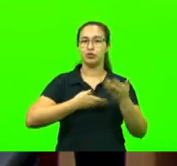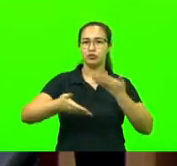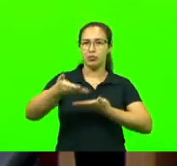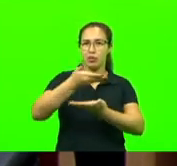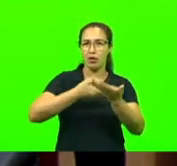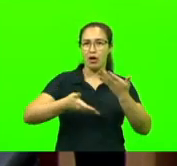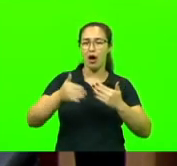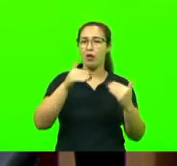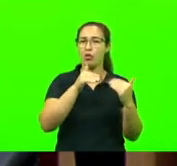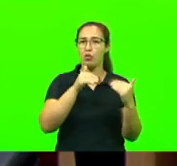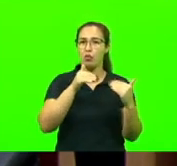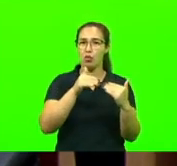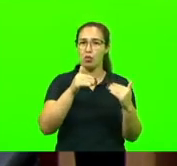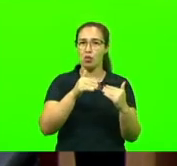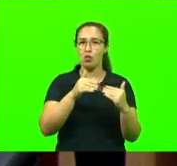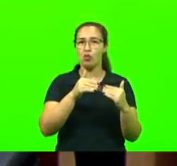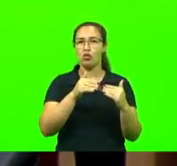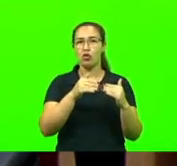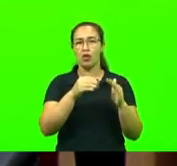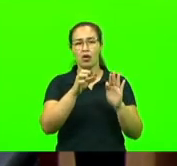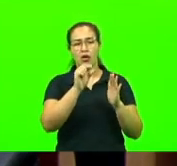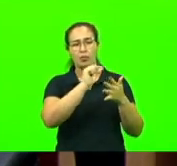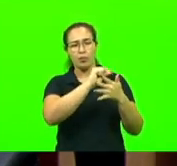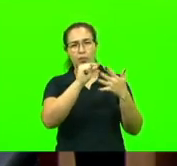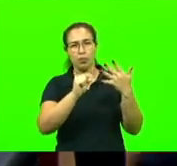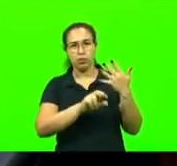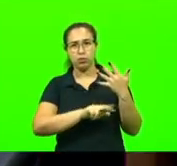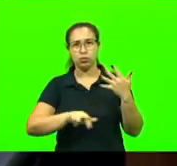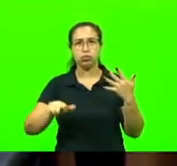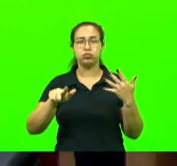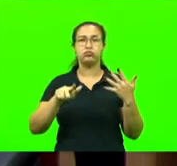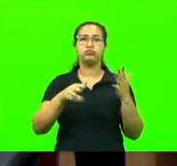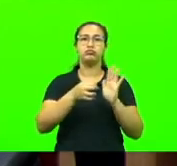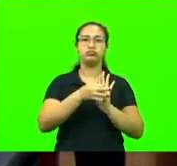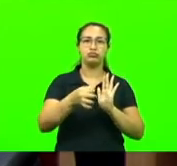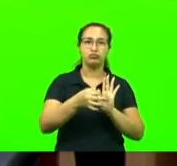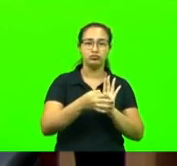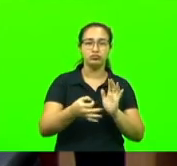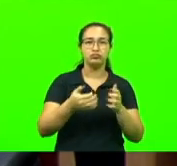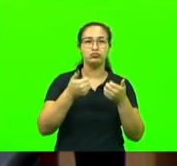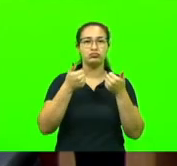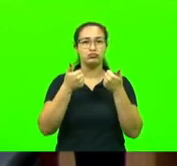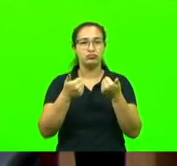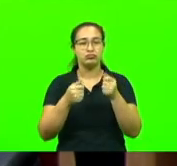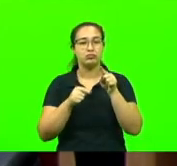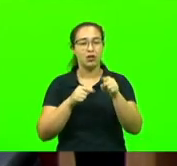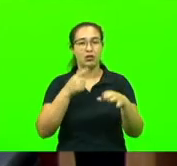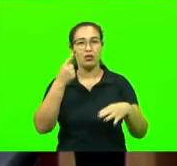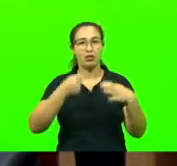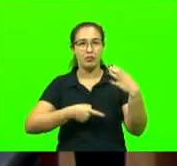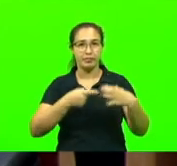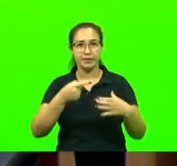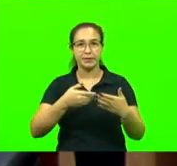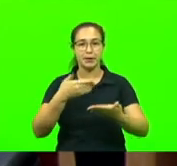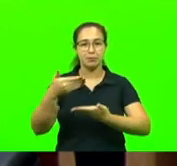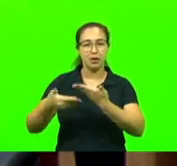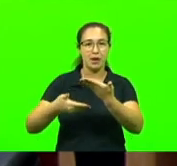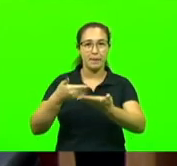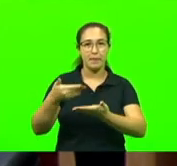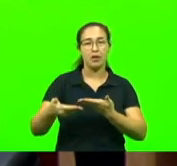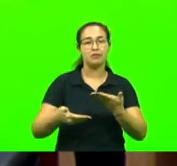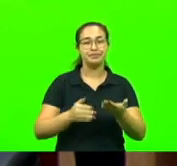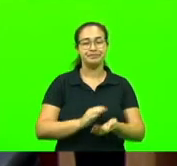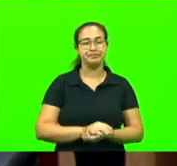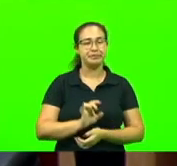da construção dos pareceres positivos nas comissões por onde ele tramitou. É apenas essa